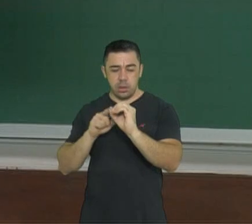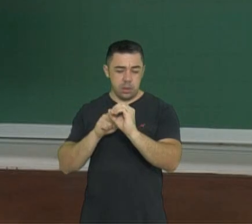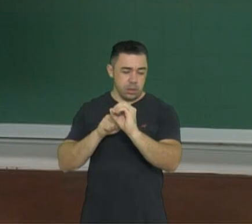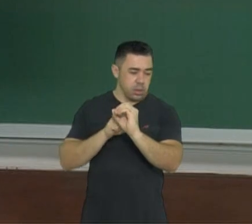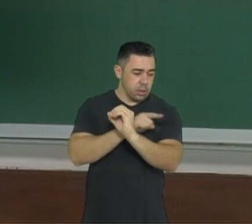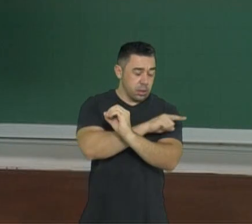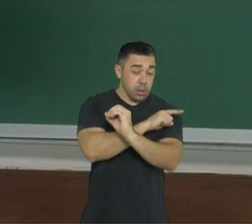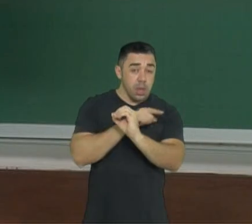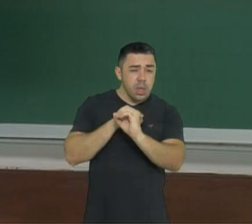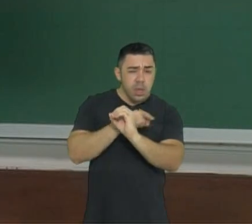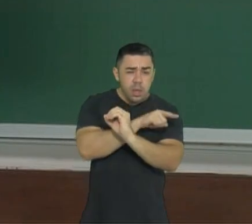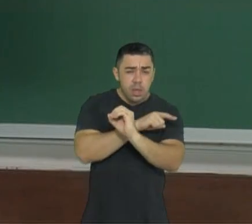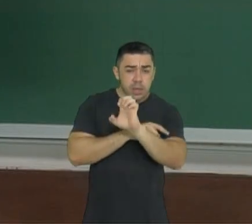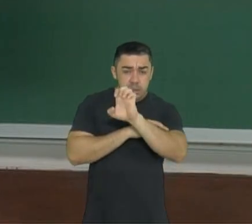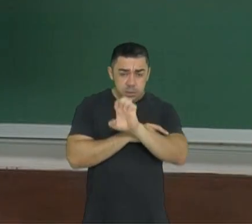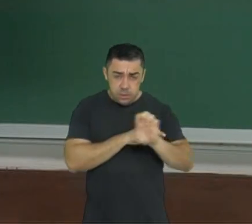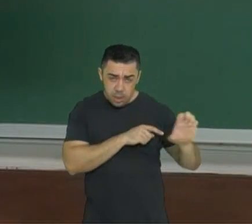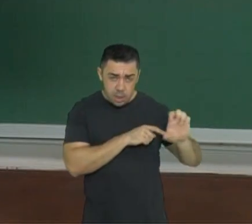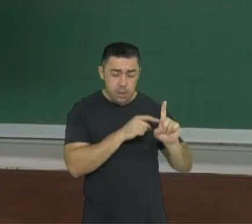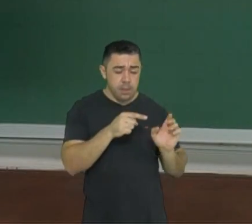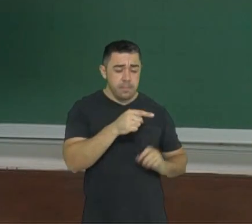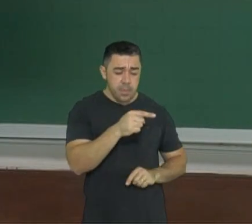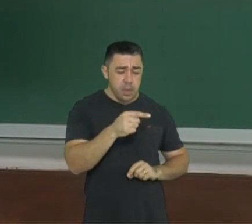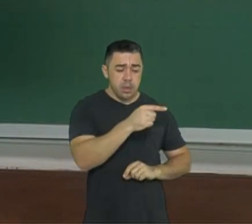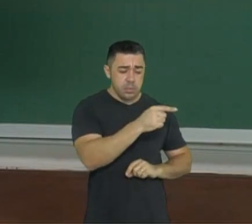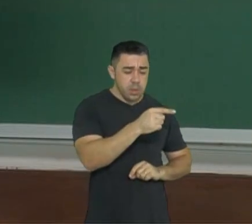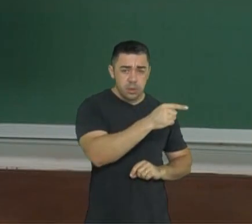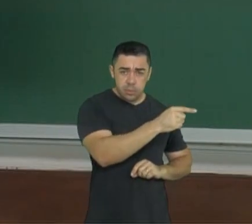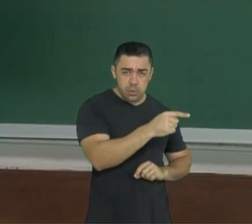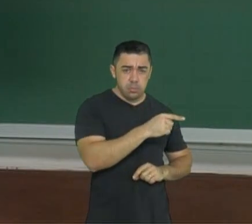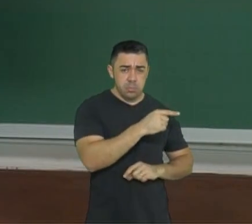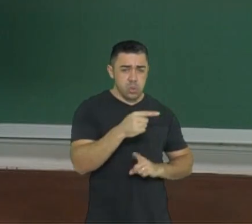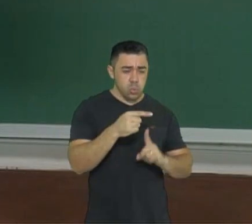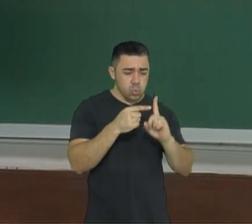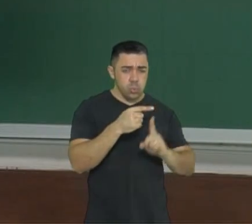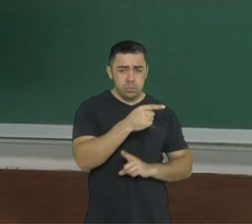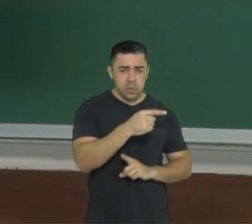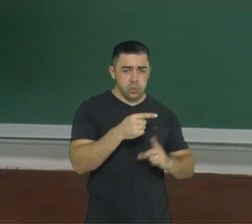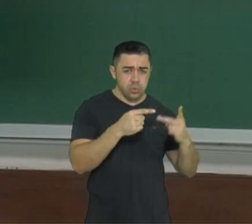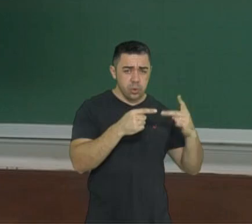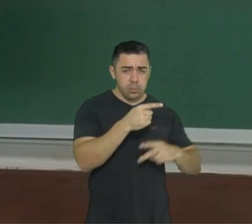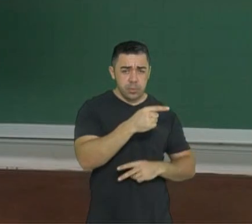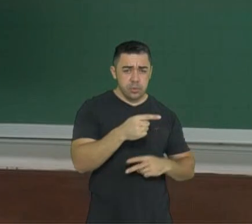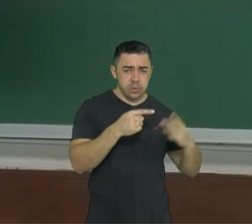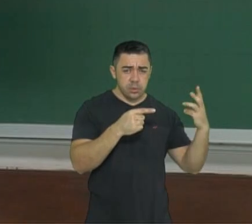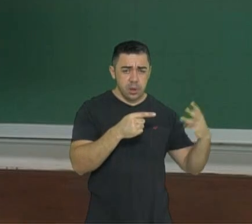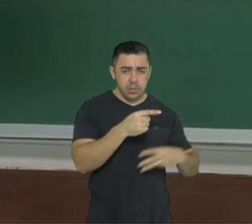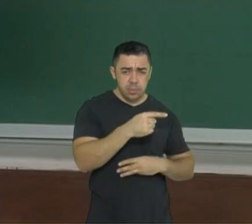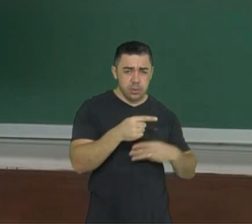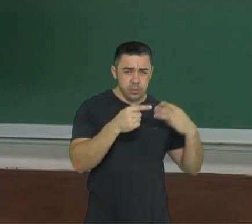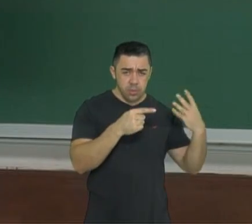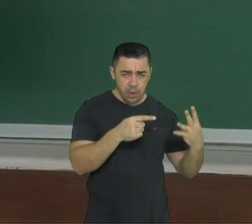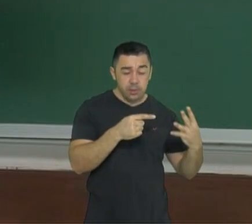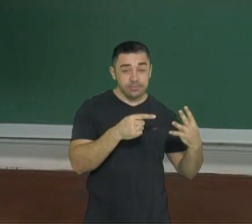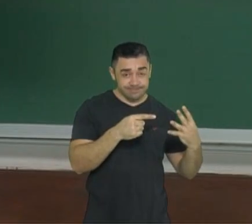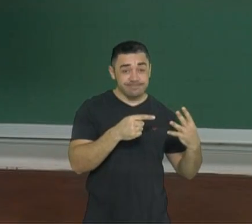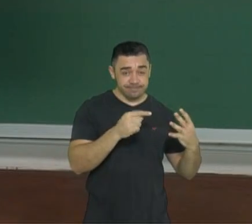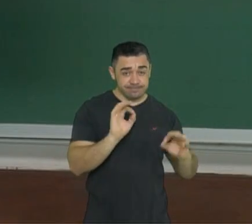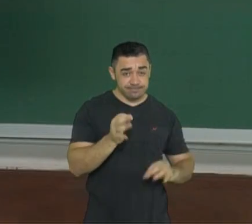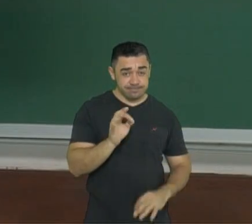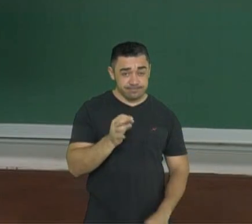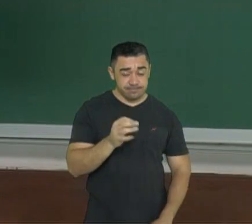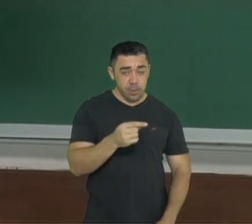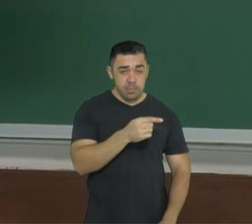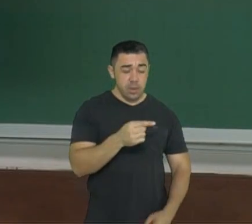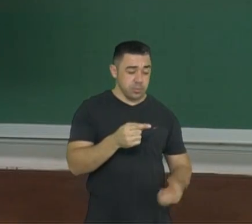né - 1 - 2 - 3 etc então seis unidades estão módulo de